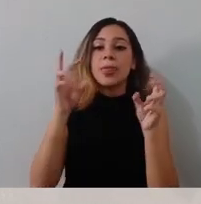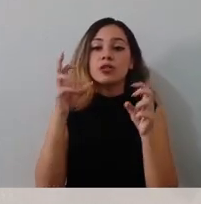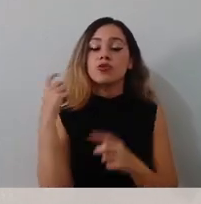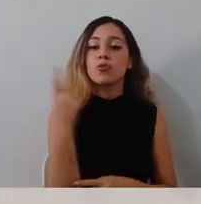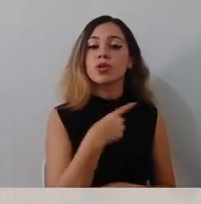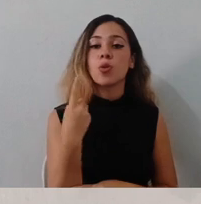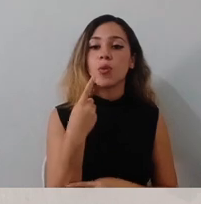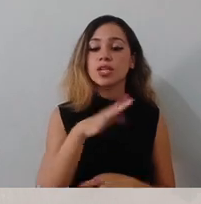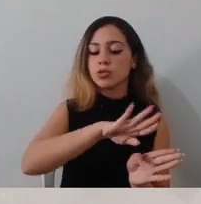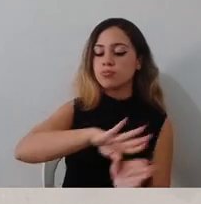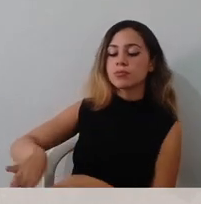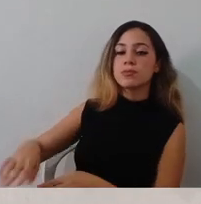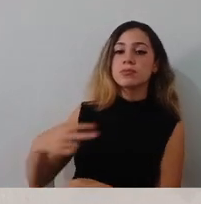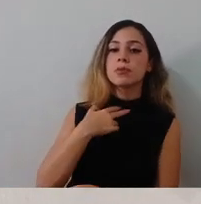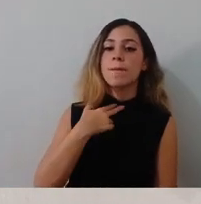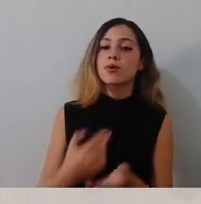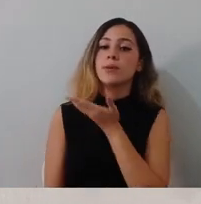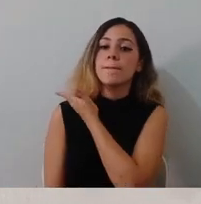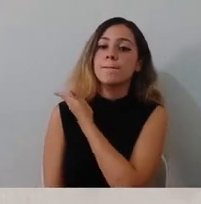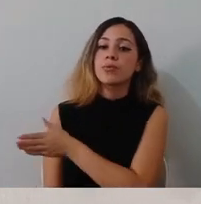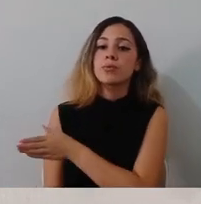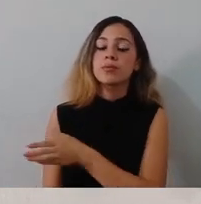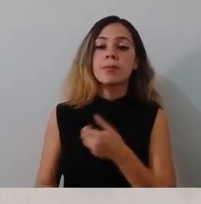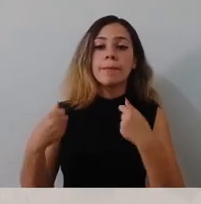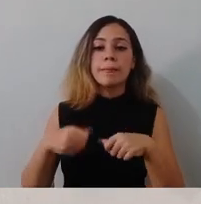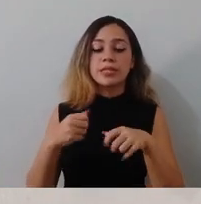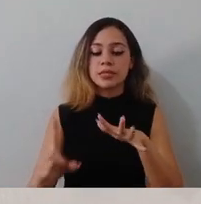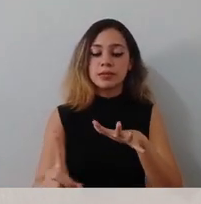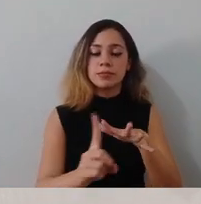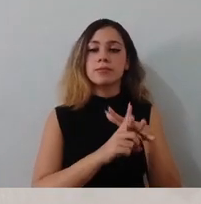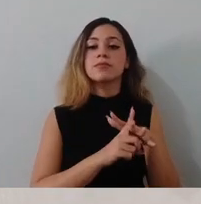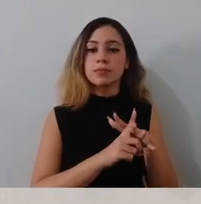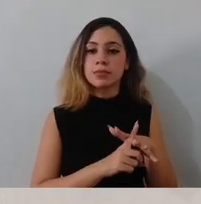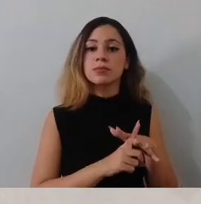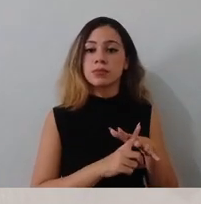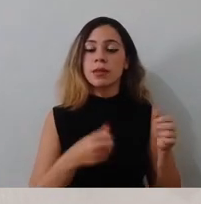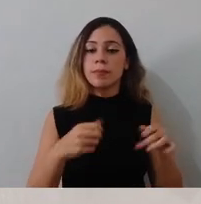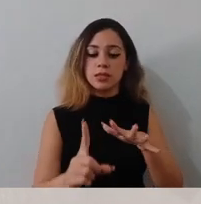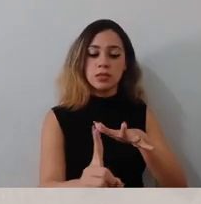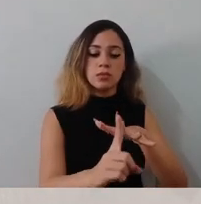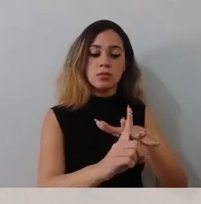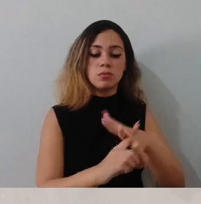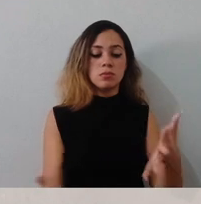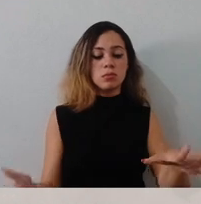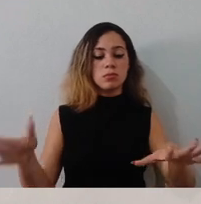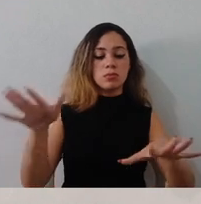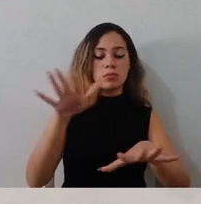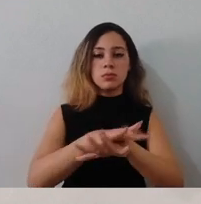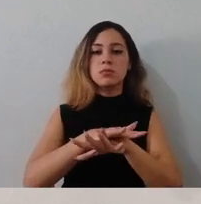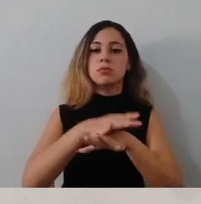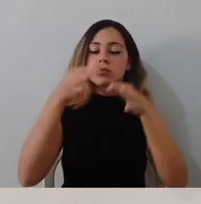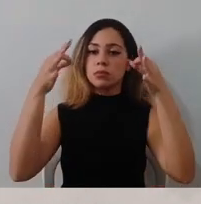essa temática? Linda essa frase. Essa temática ela é mundialmente conhecida e nos